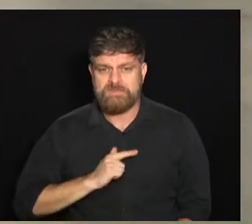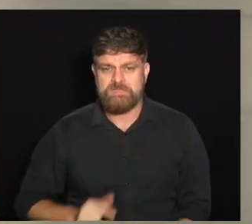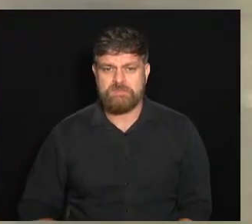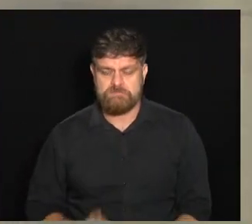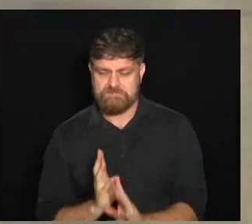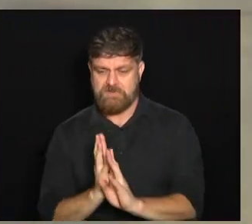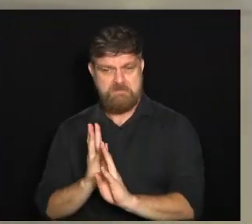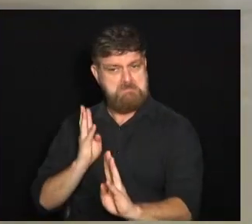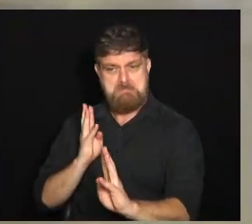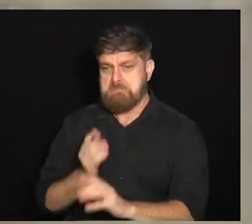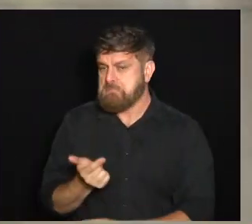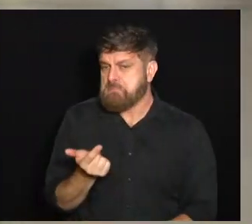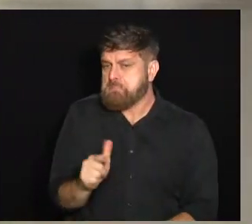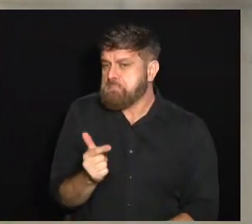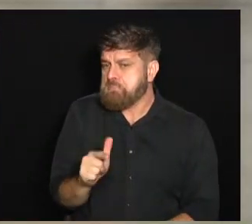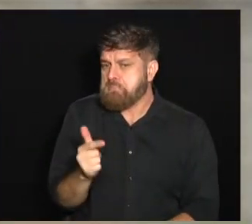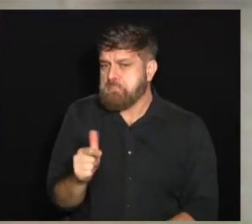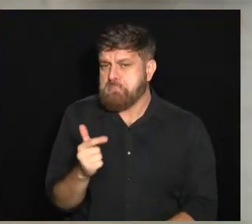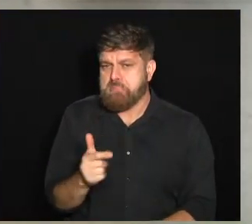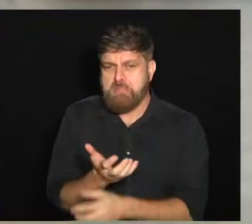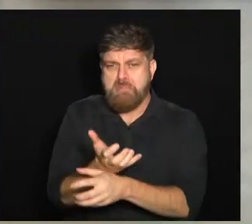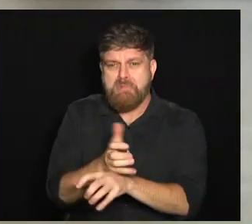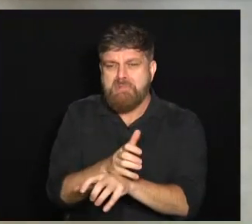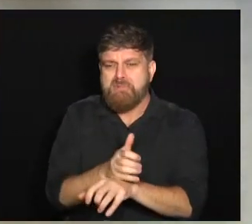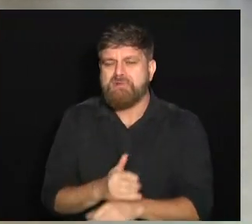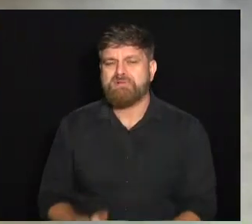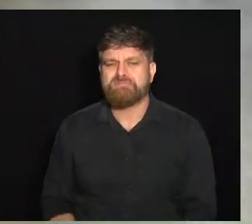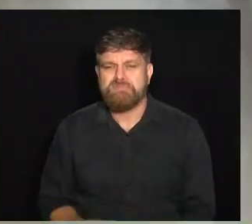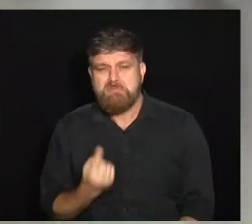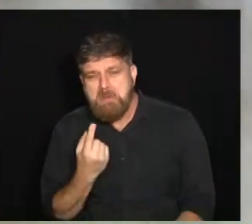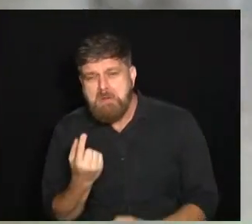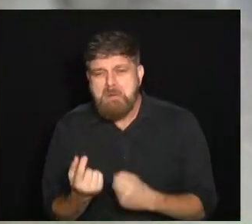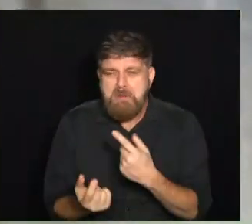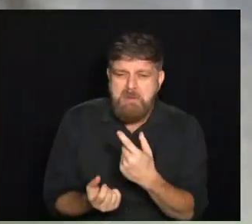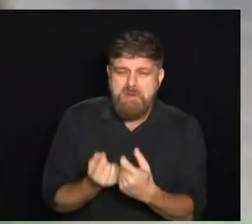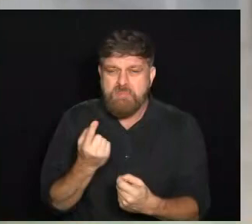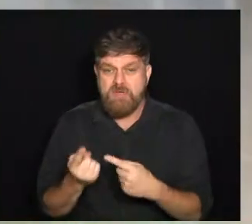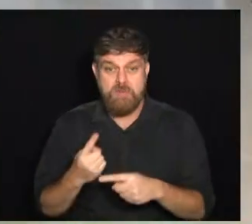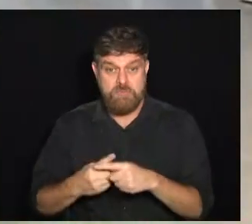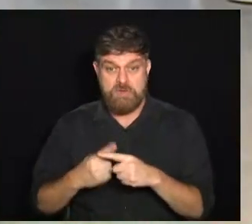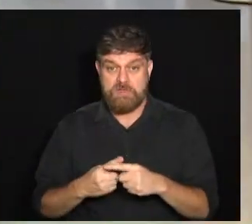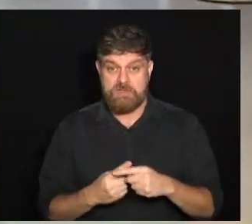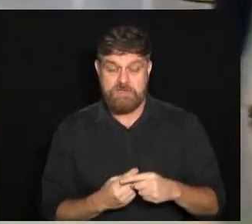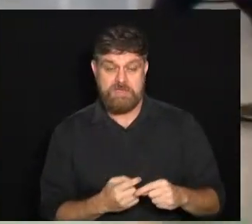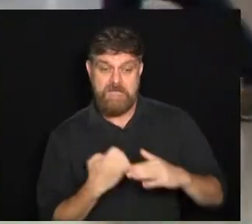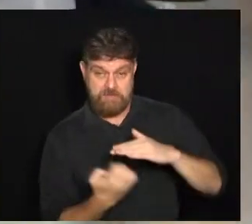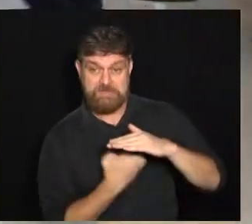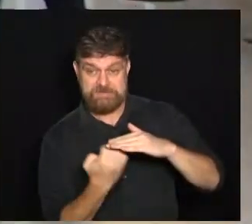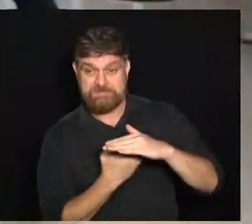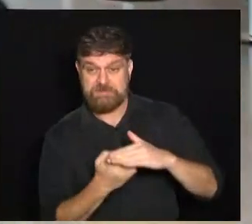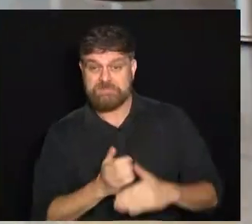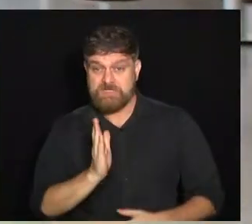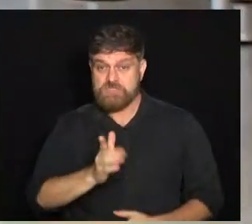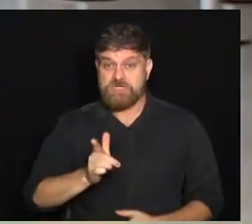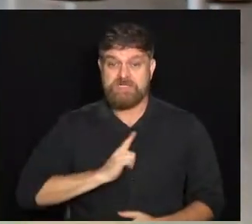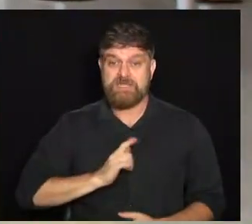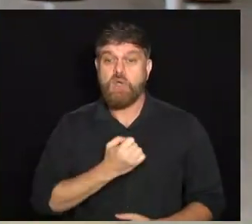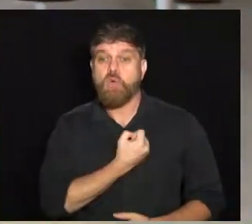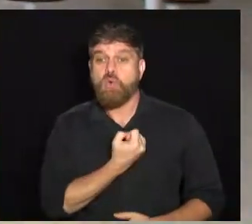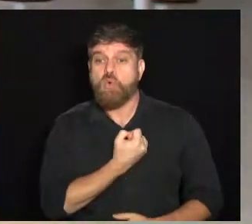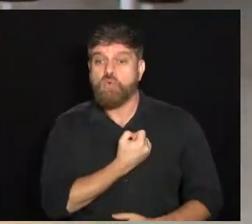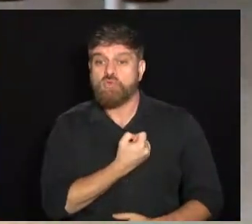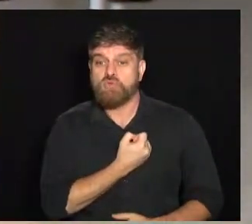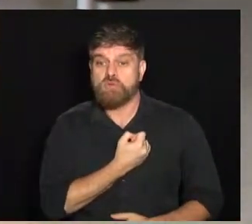guichês das empresas já um tanto quanto vazios, isso porque algumas empresas está reduzindo a frota